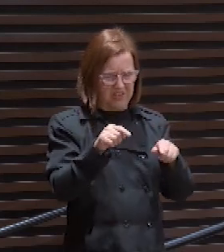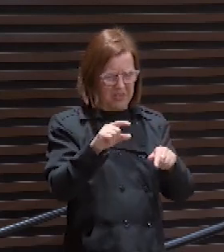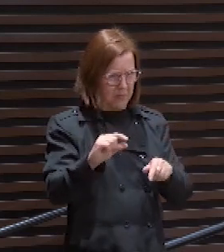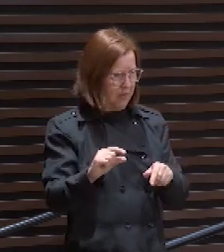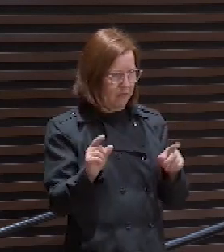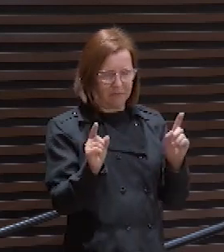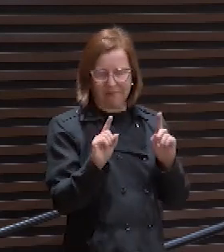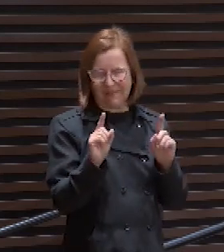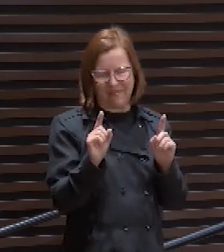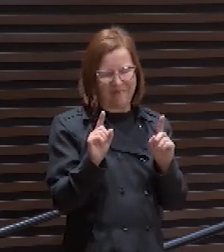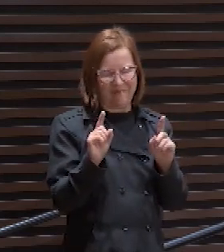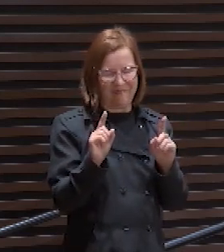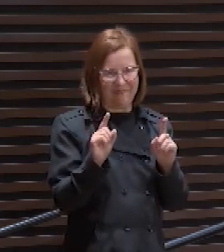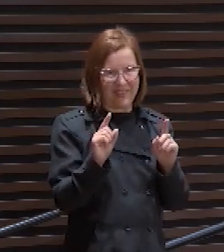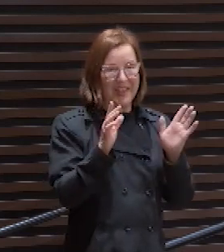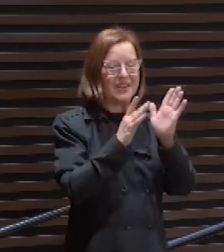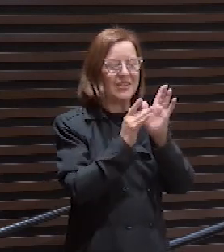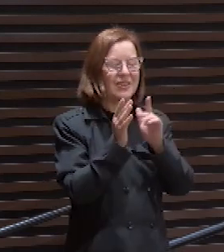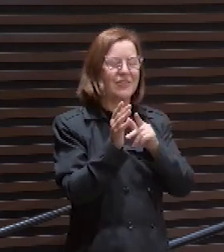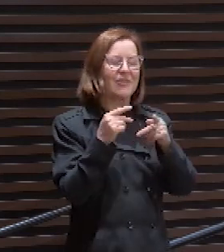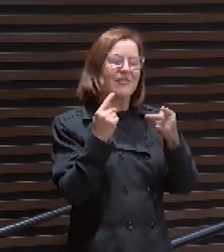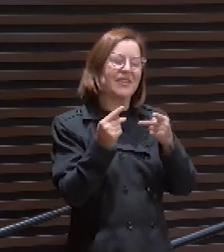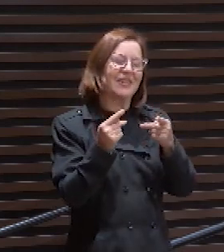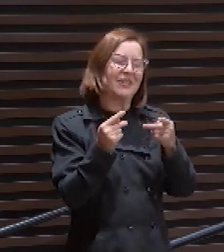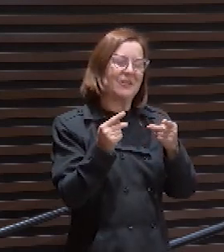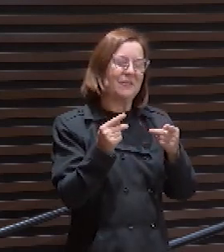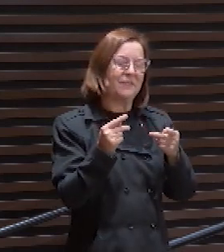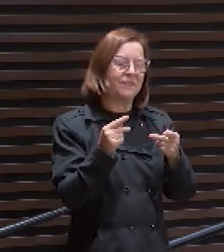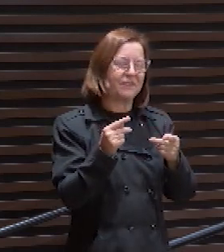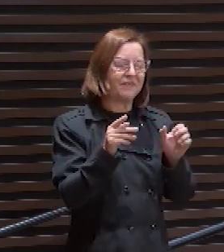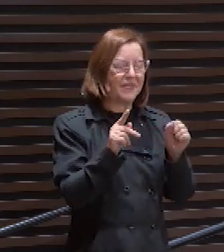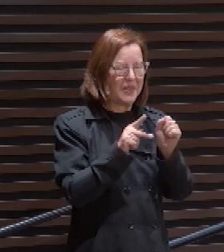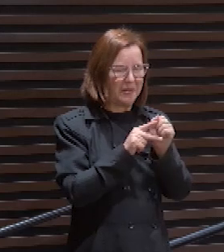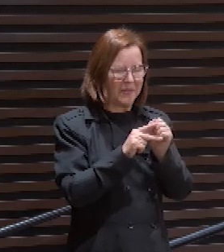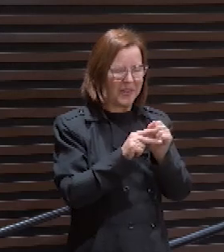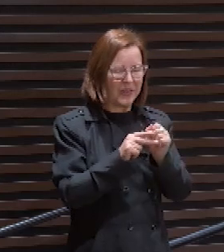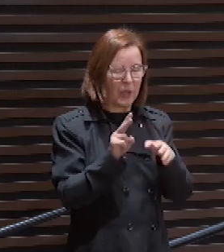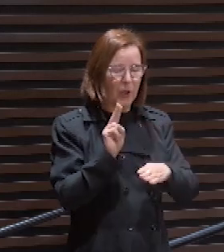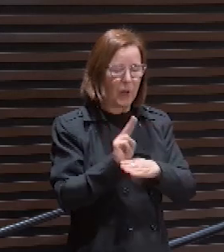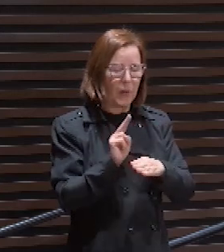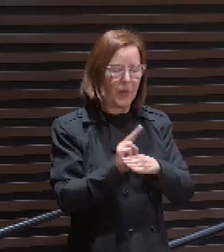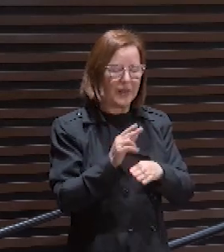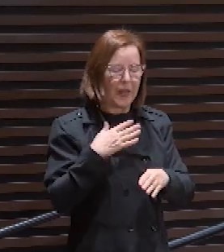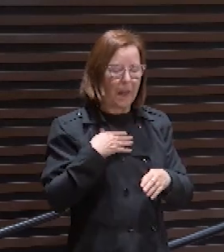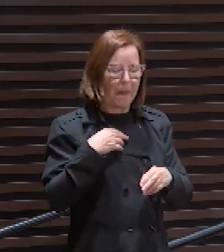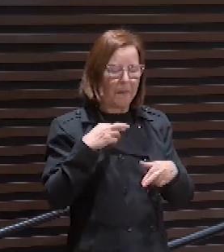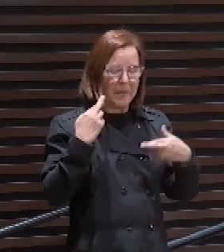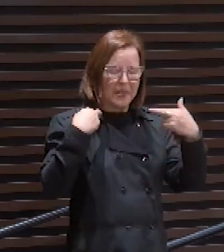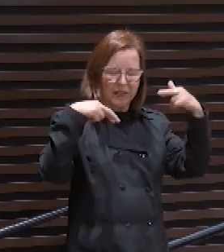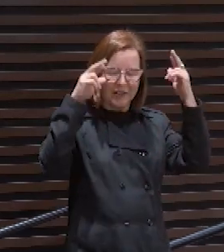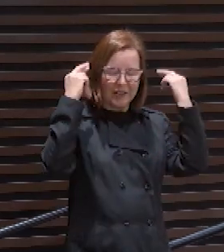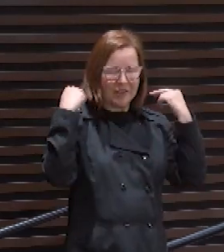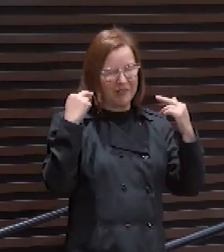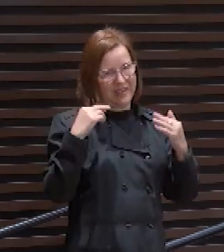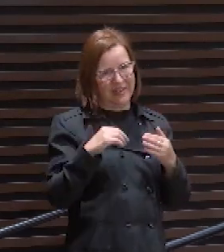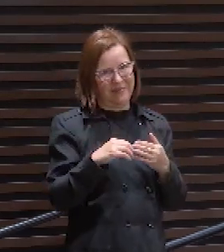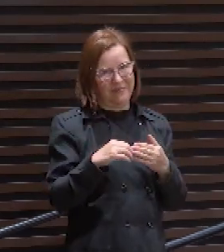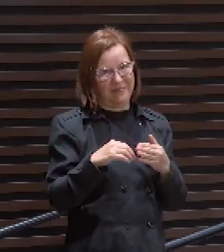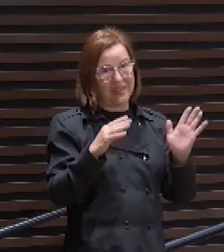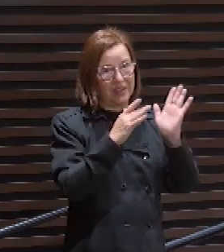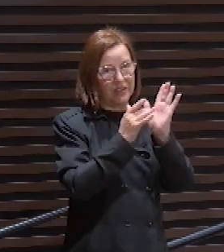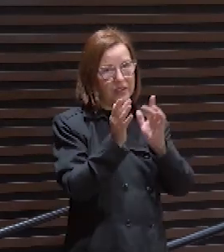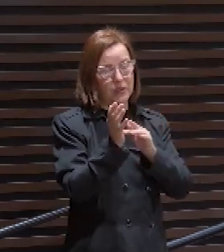é: Pedro, apacenta as minhas ovelhas. Jesus se encontrou com um discípulo